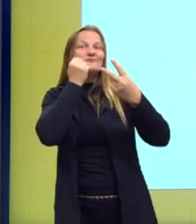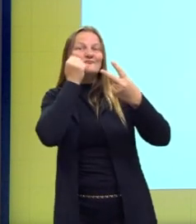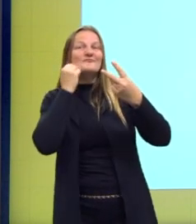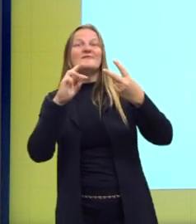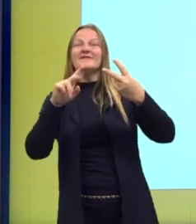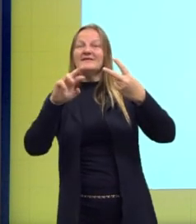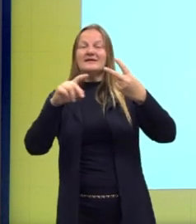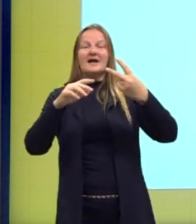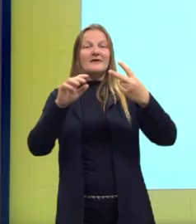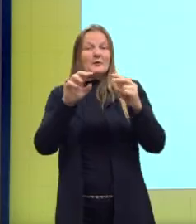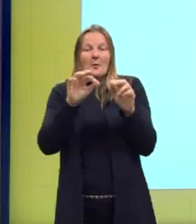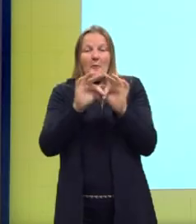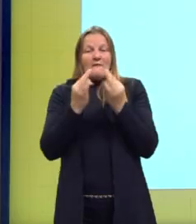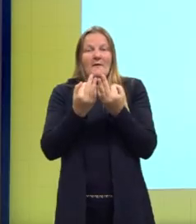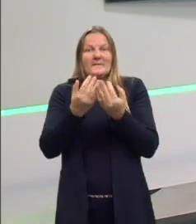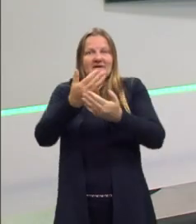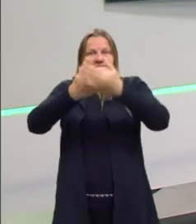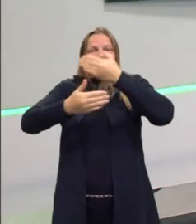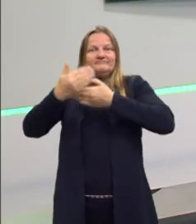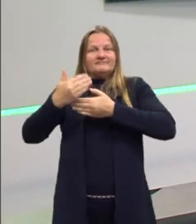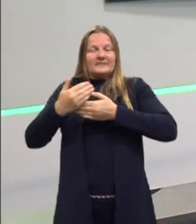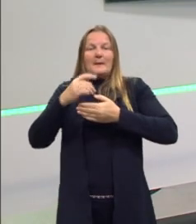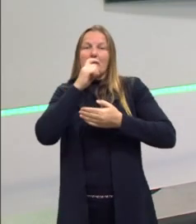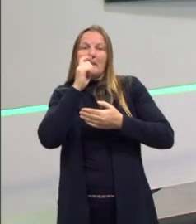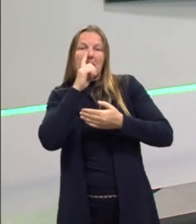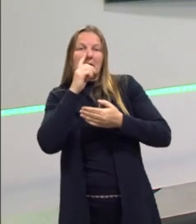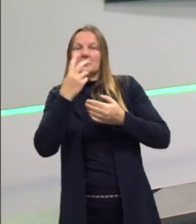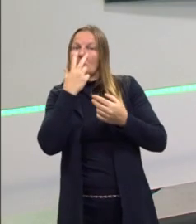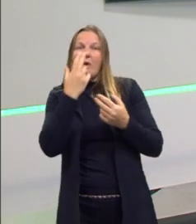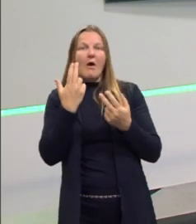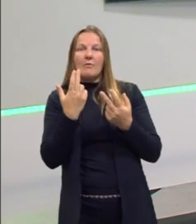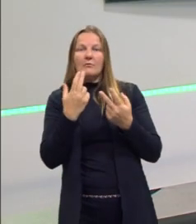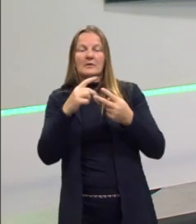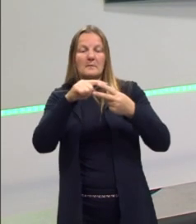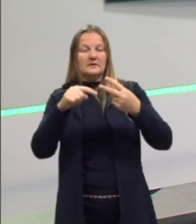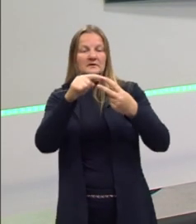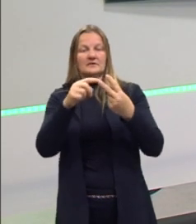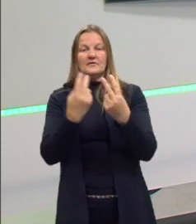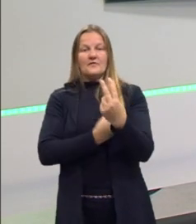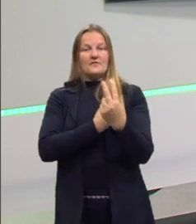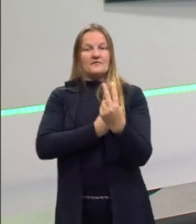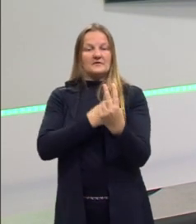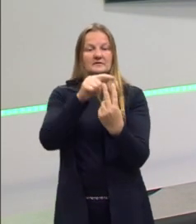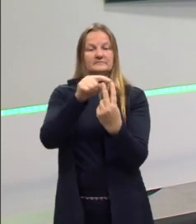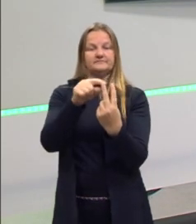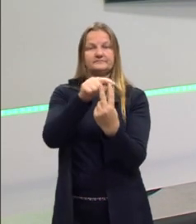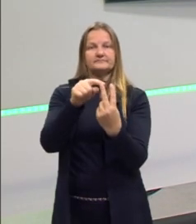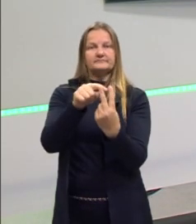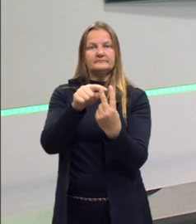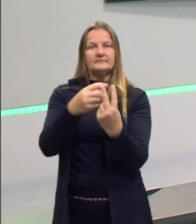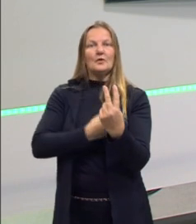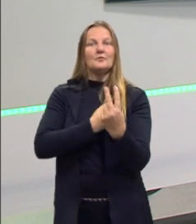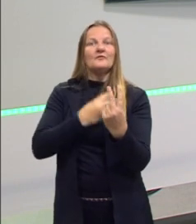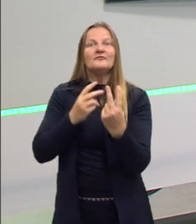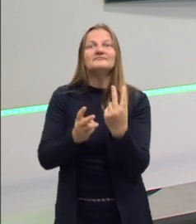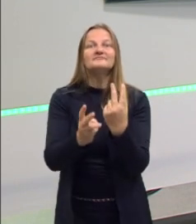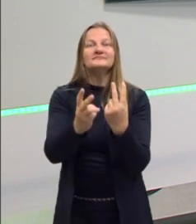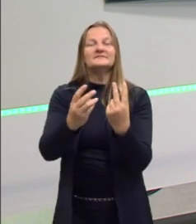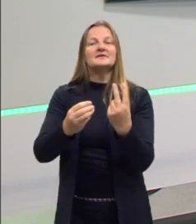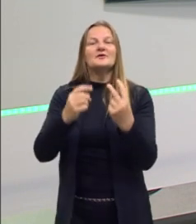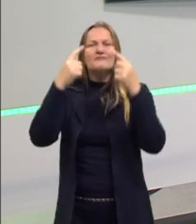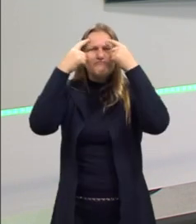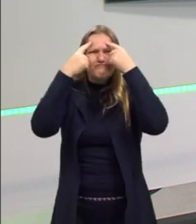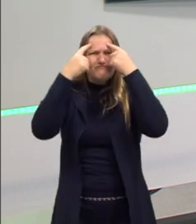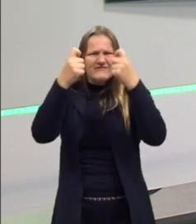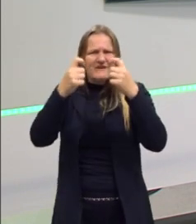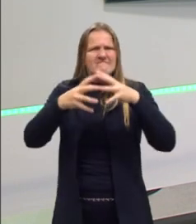do mesmo pai e da mesma mãe né só que isso vai gerar uma diferença muito grande na vida dessas pessoas né porque a pessoa negra ela vai passar pela